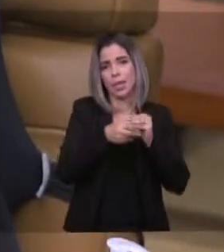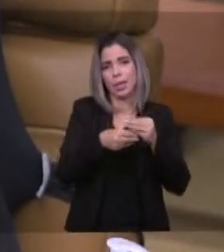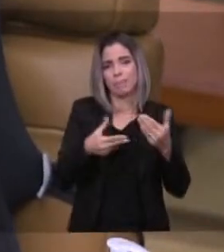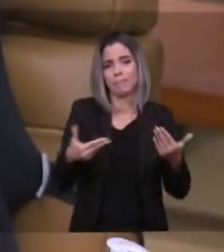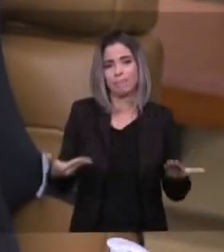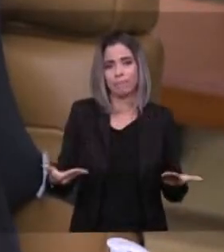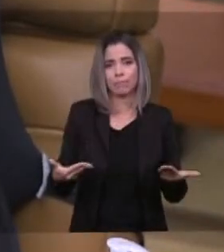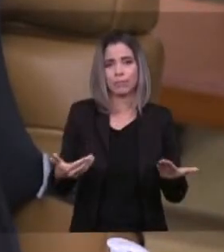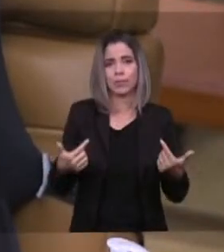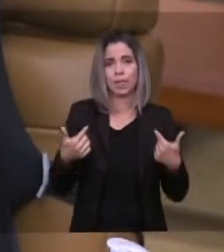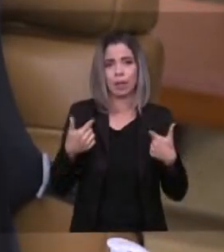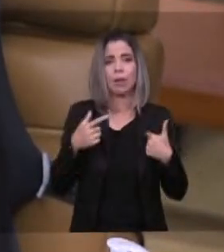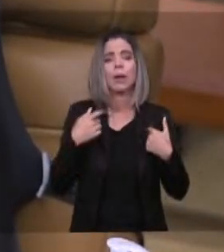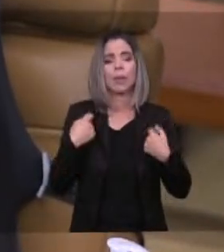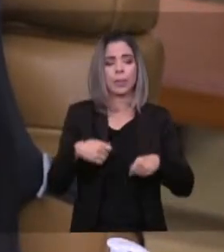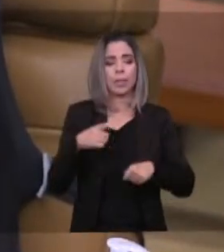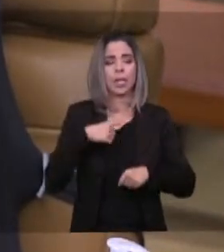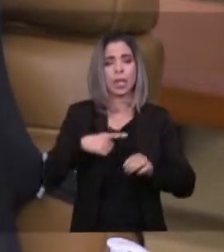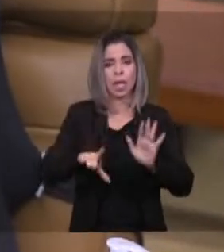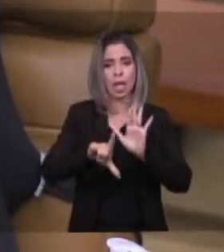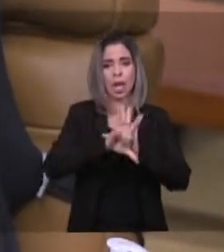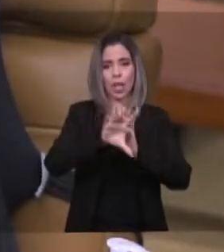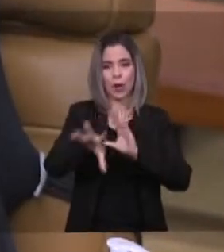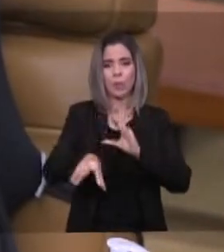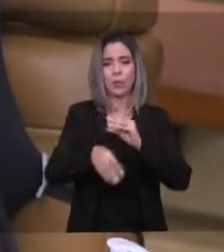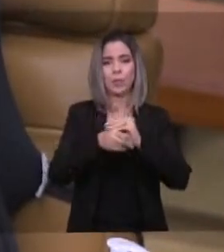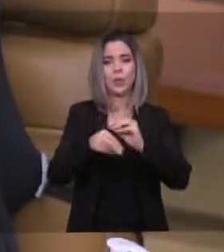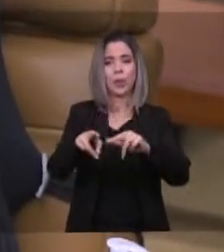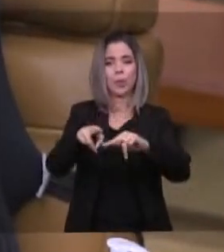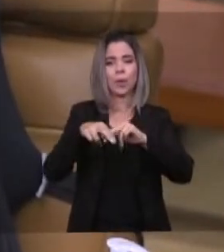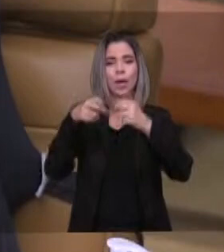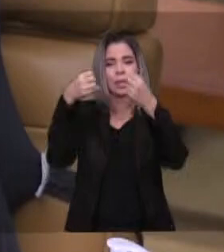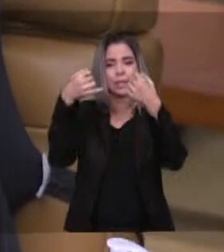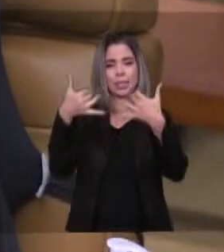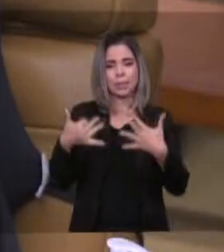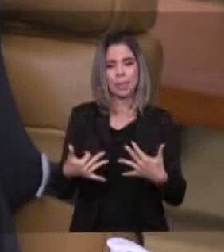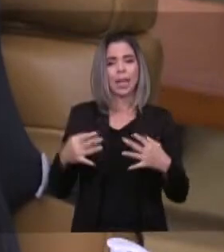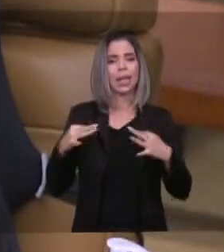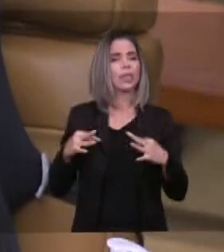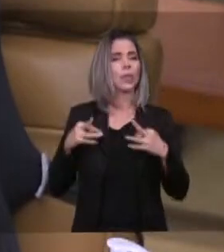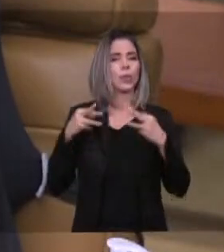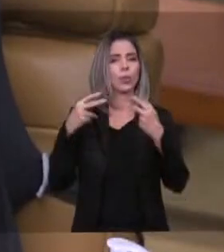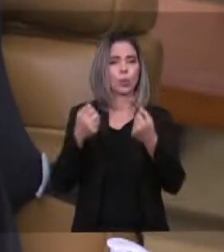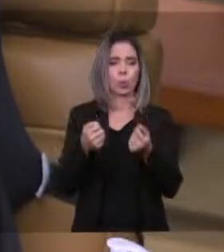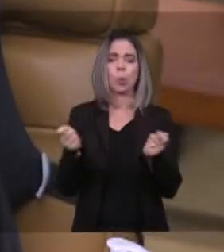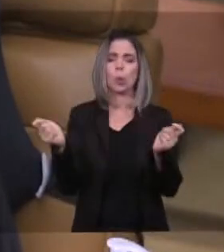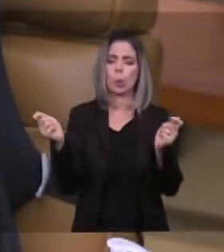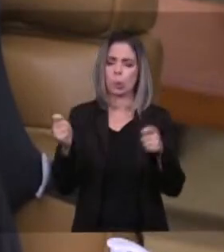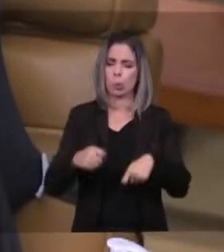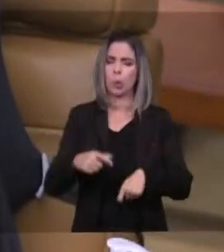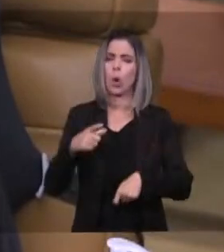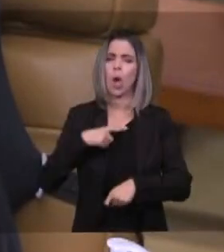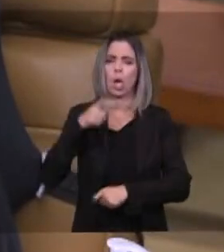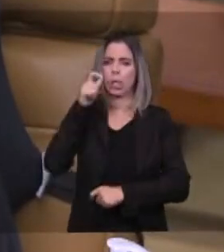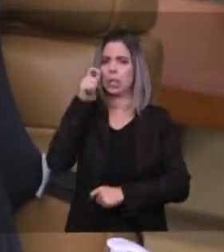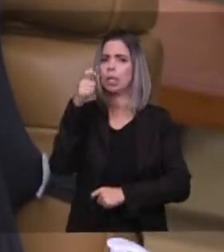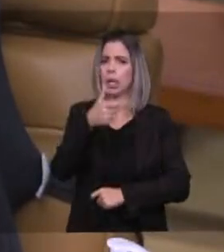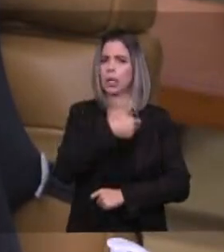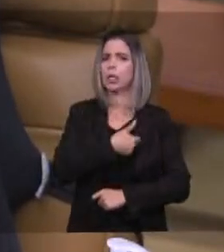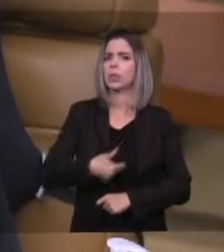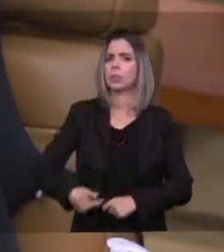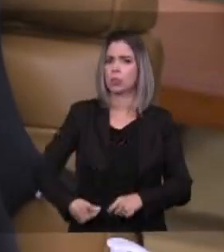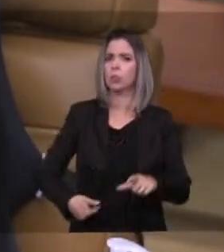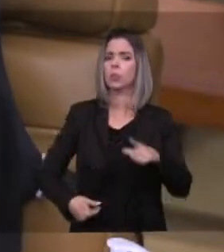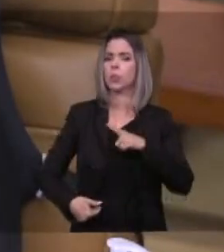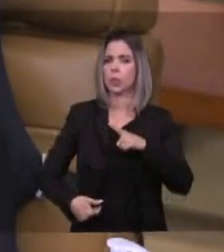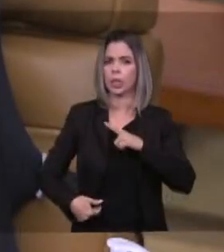demanda lei complementar a partir de uma justificativa que é possível, em tese, de relevante interesse público,